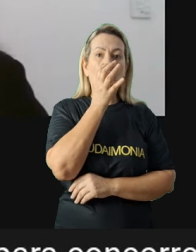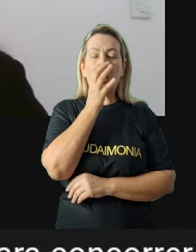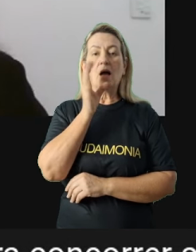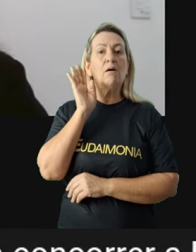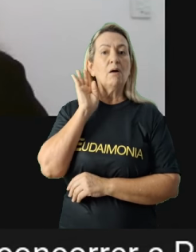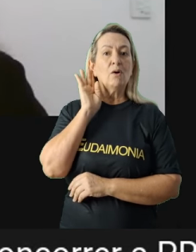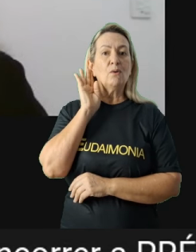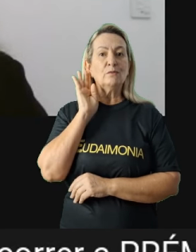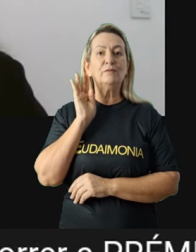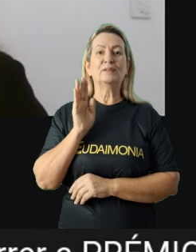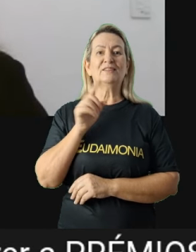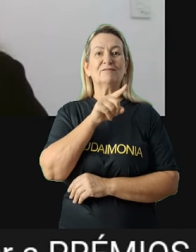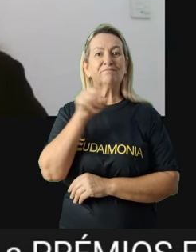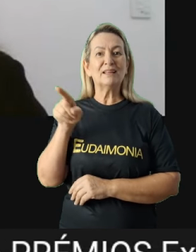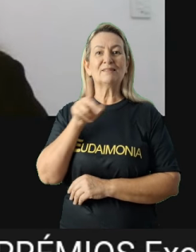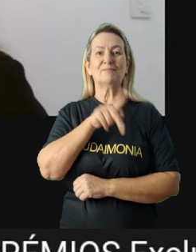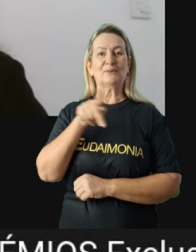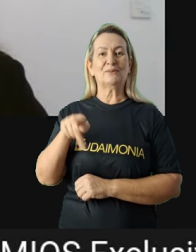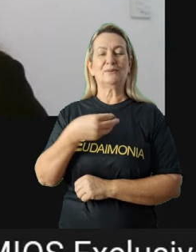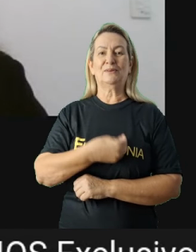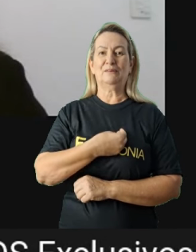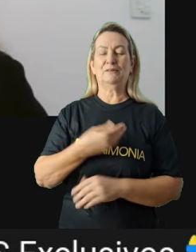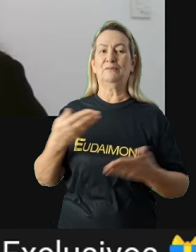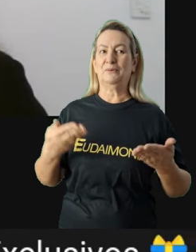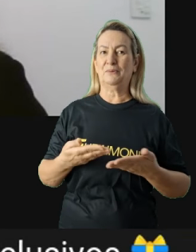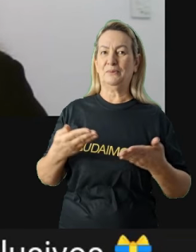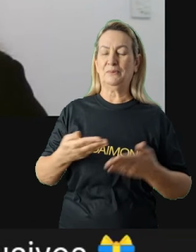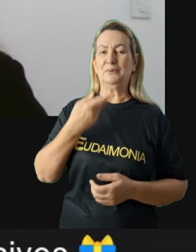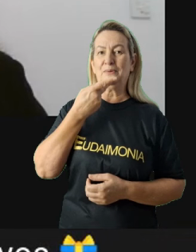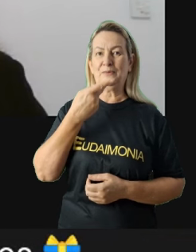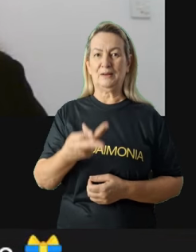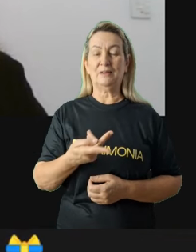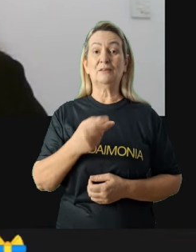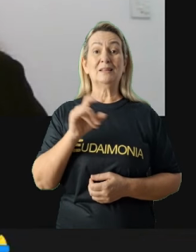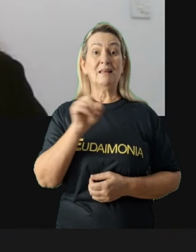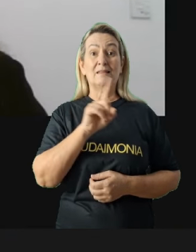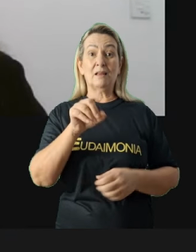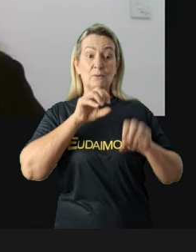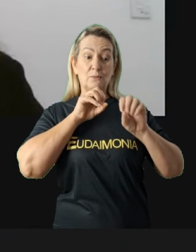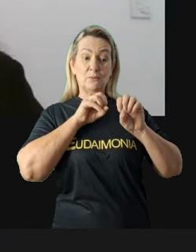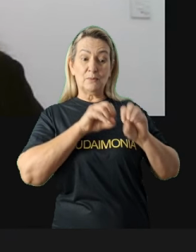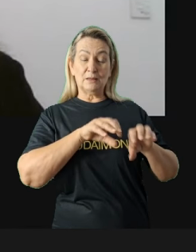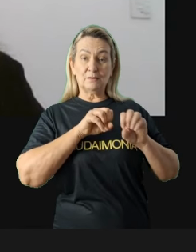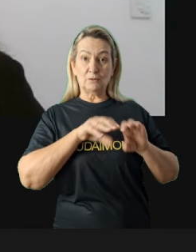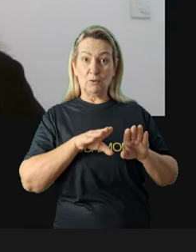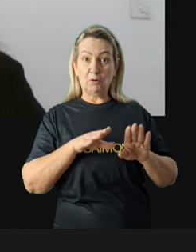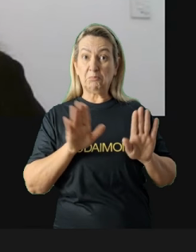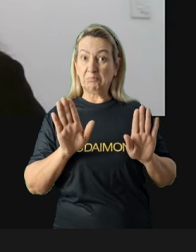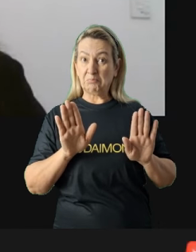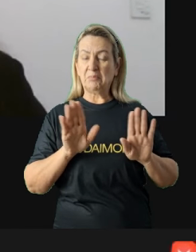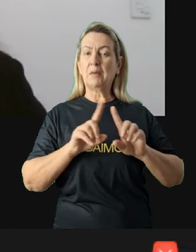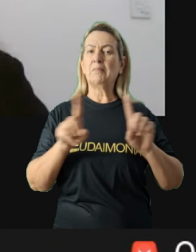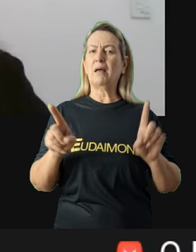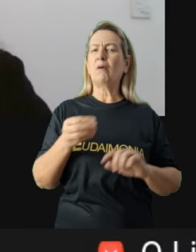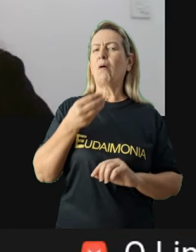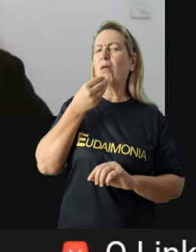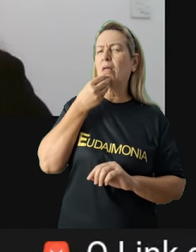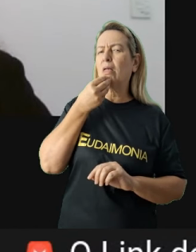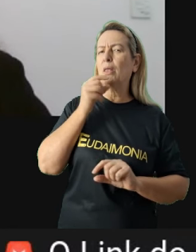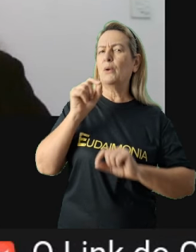aprendi bastante ouvindo esta garotada aqui, né? Essa galera manja do que fala e se não ensinou, pelo